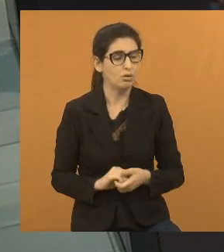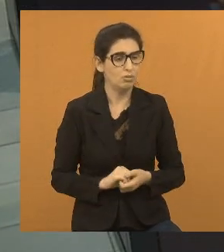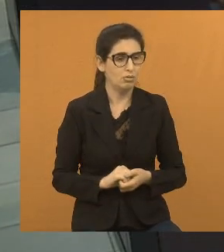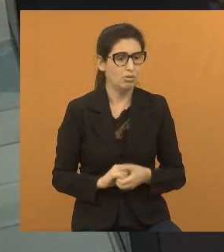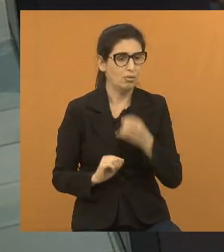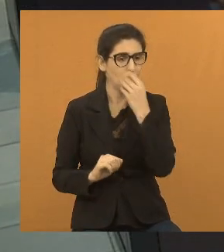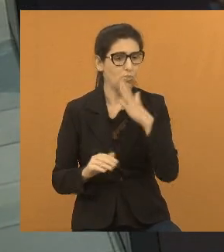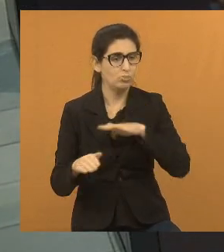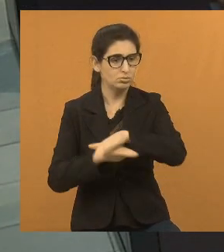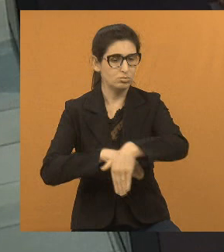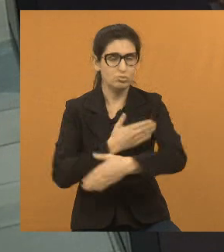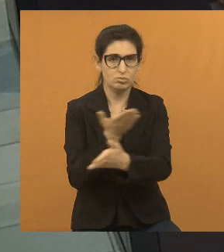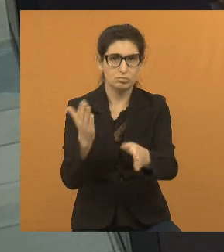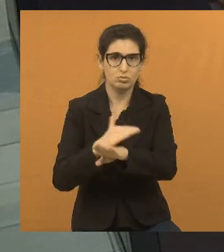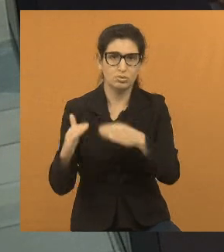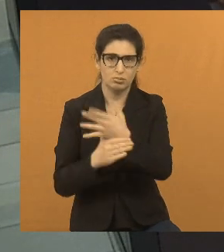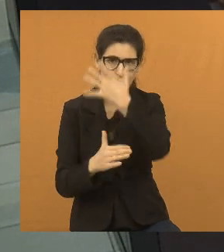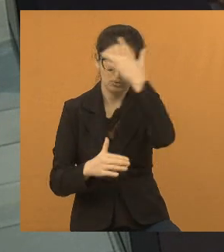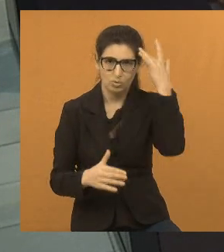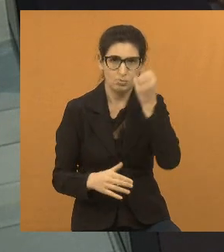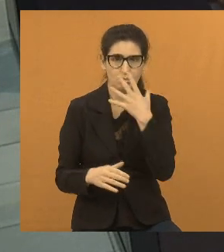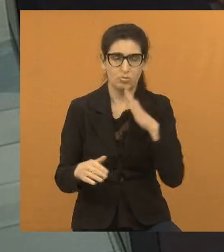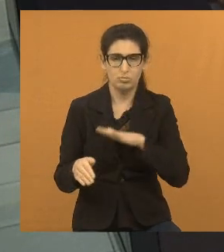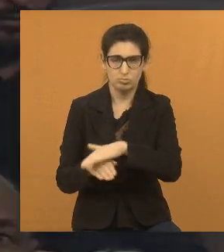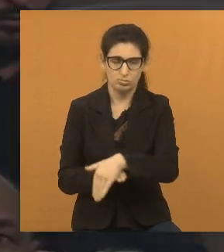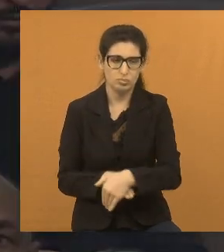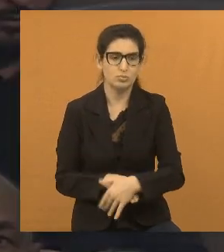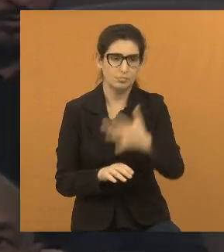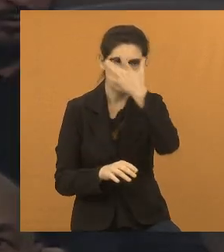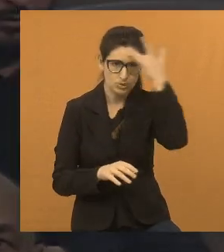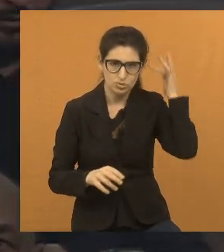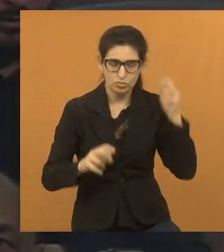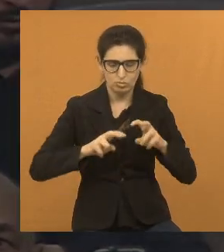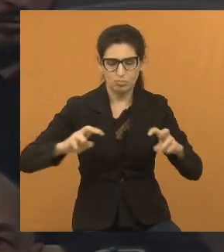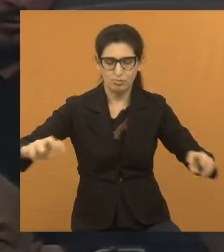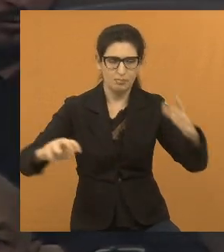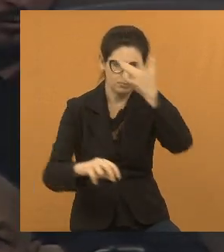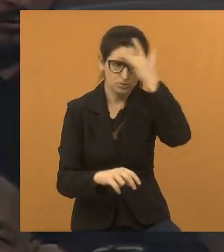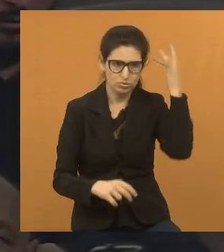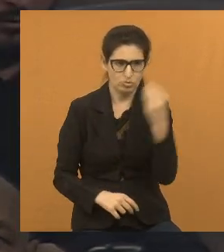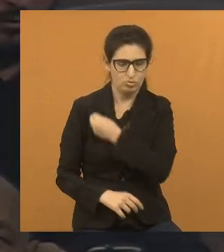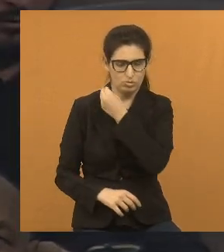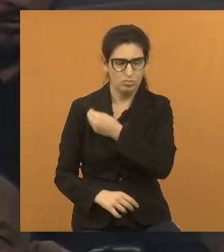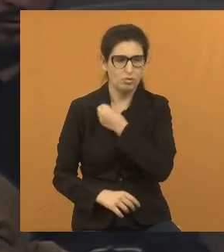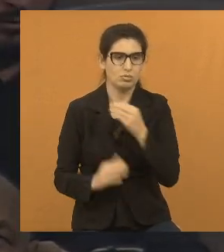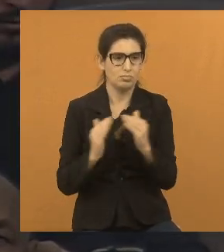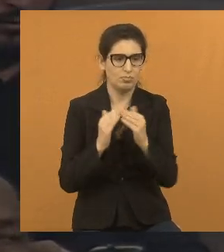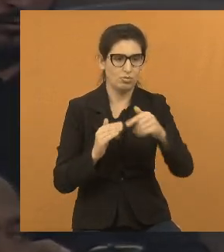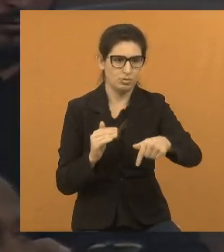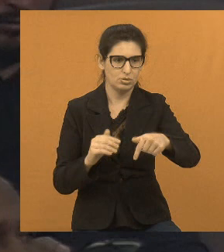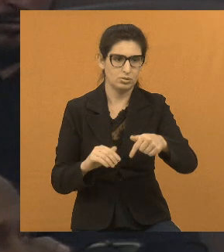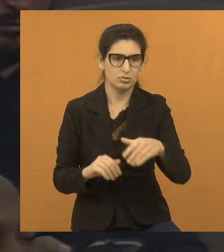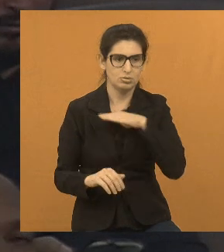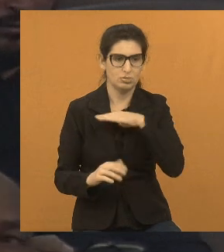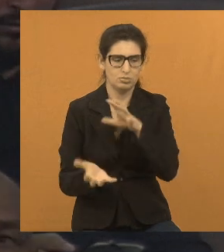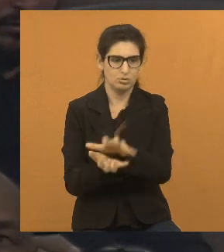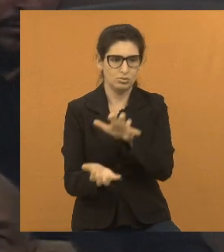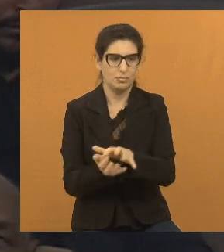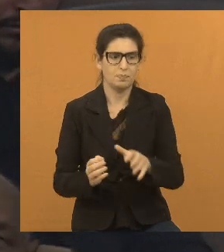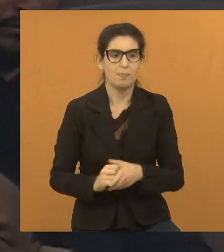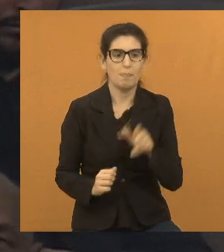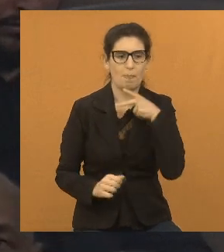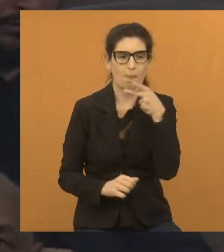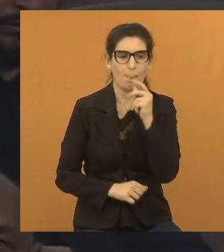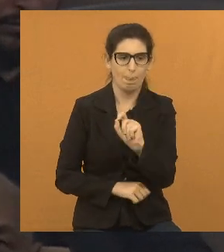Boa noite a todos, boa noite integrantes da mesa, senhores munícipes. Inicialmente fazer colocação